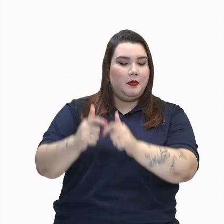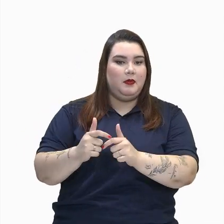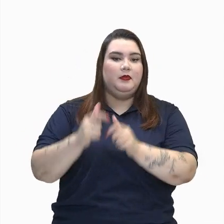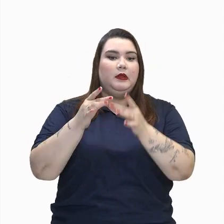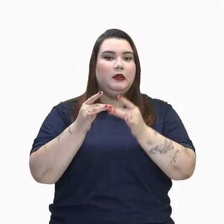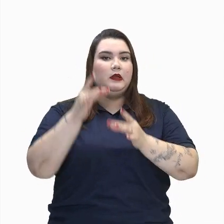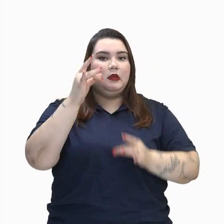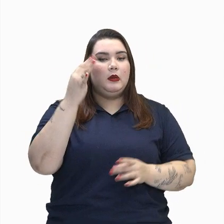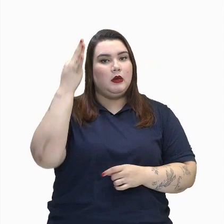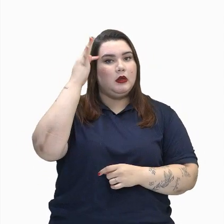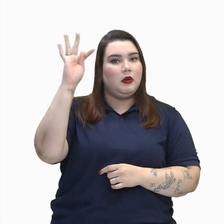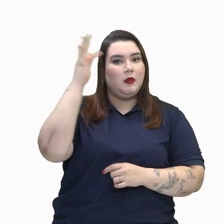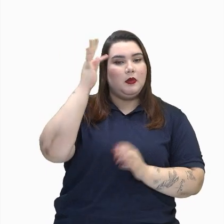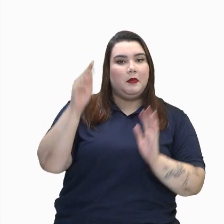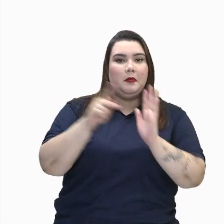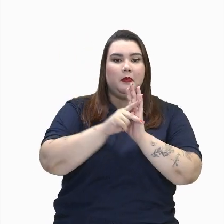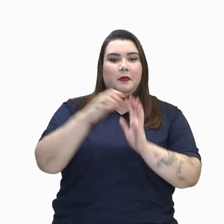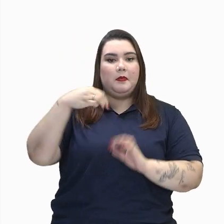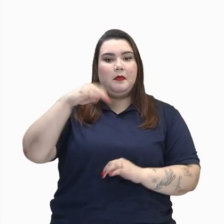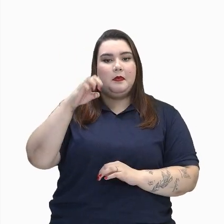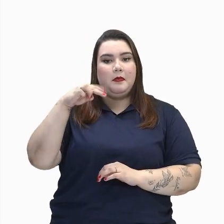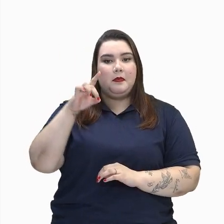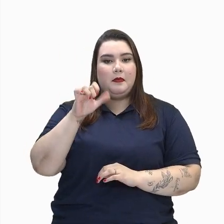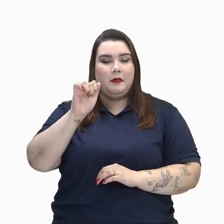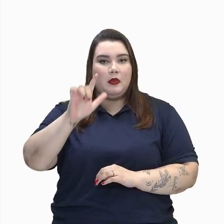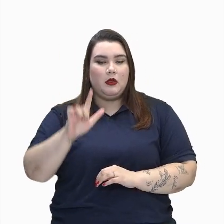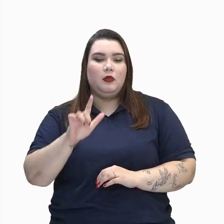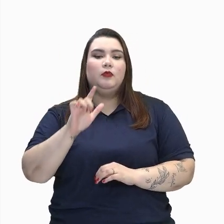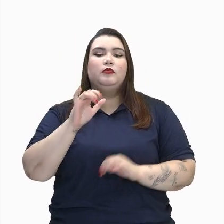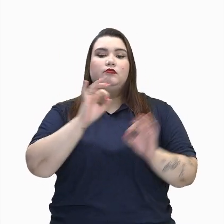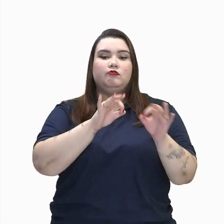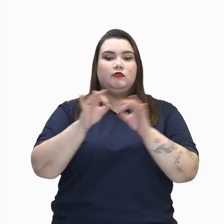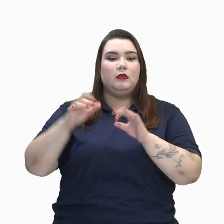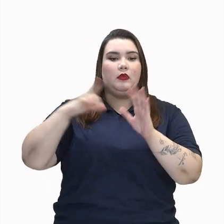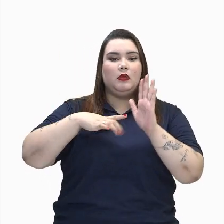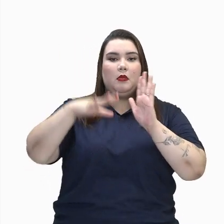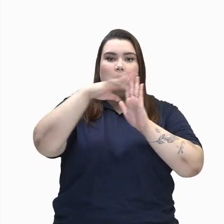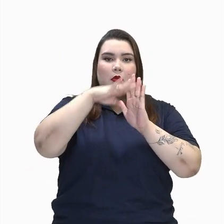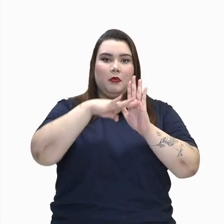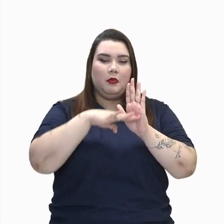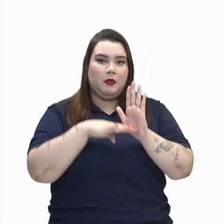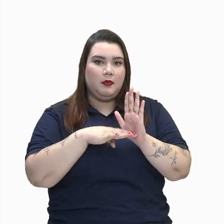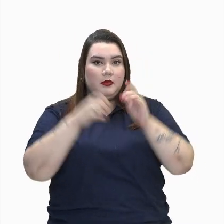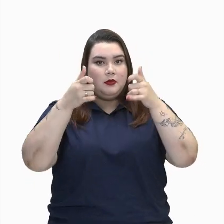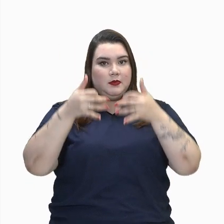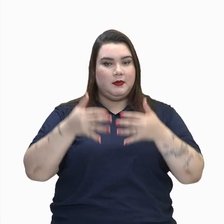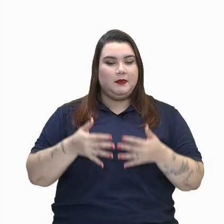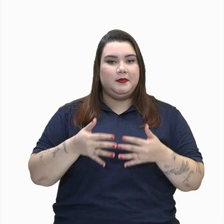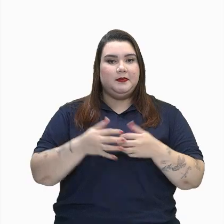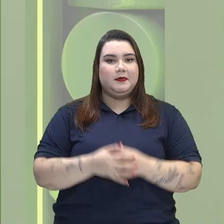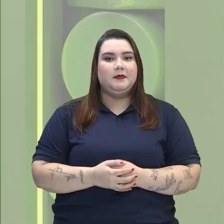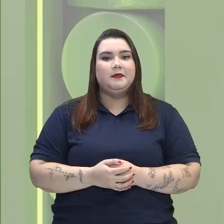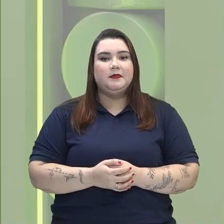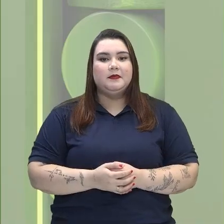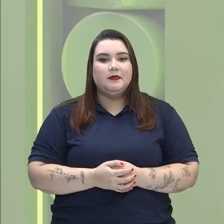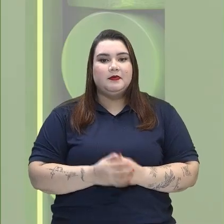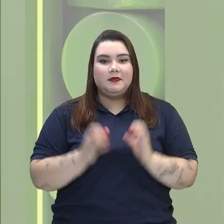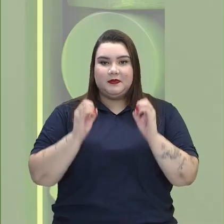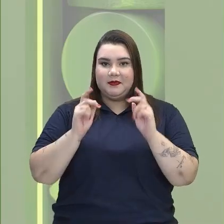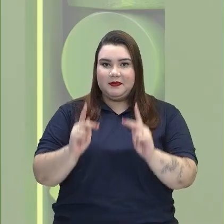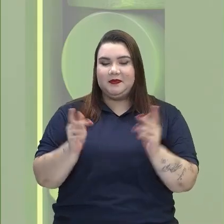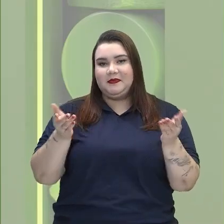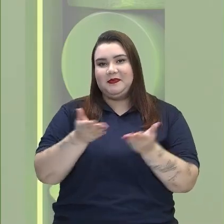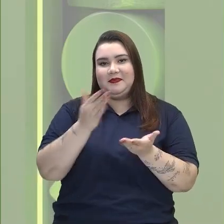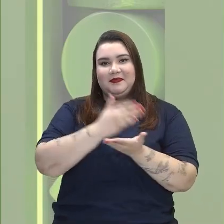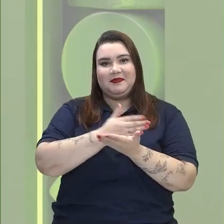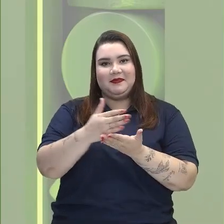e o detalhamento, leis de Mendel, segregação dos fatores e segregação independente. E